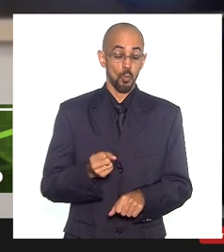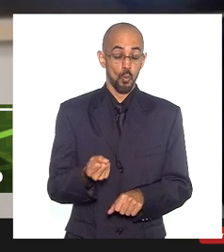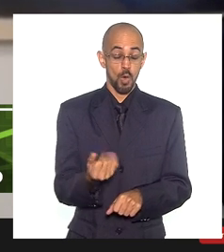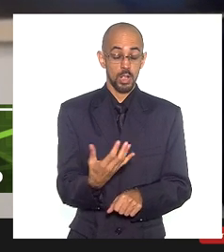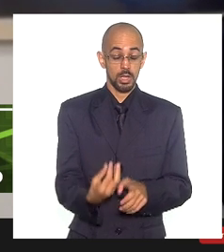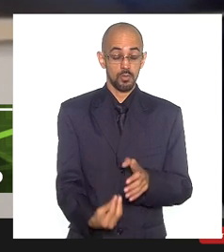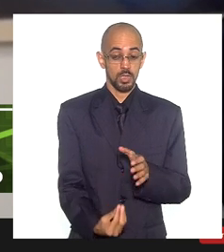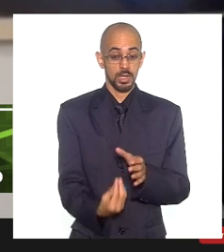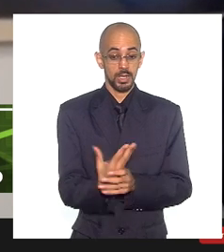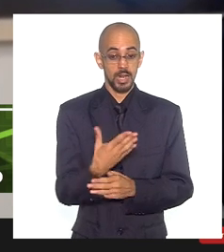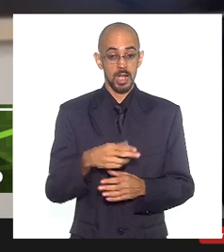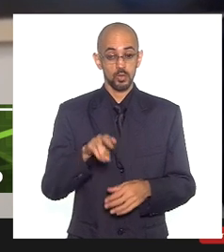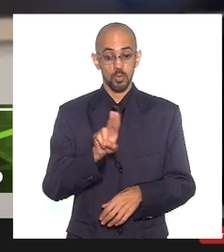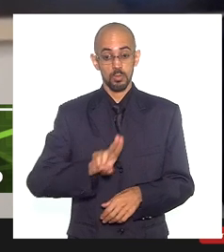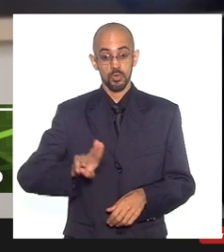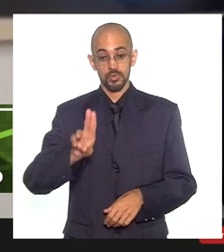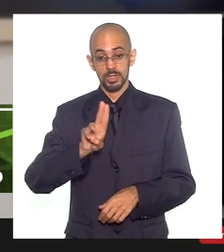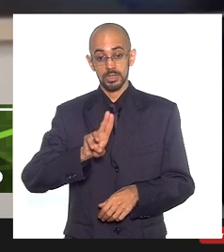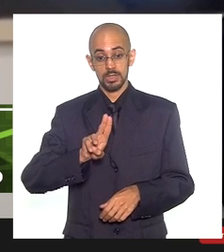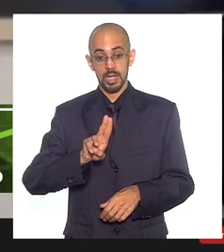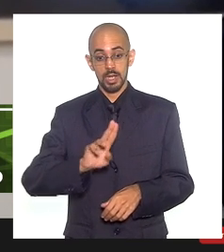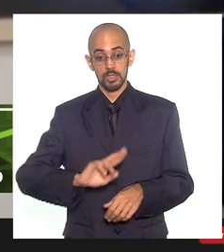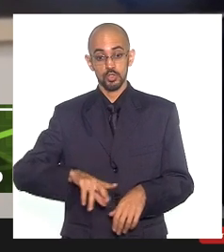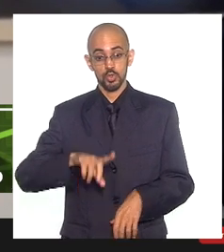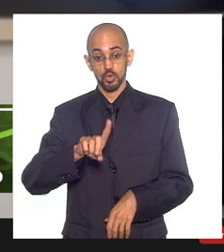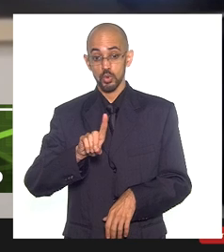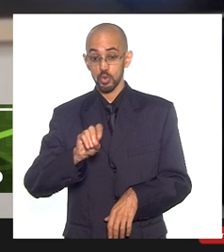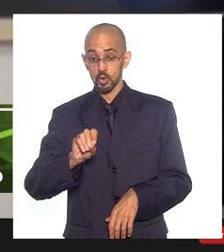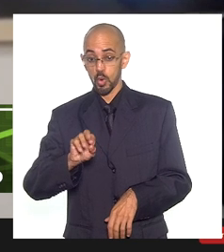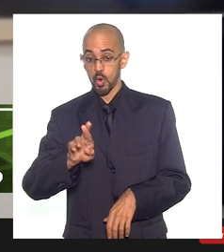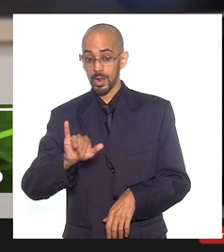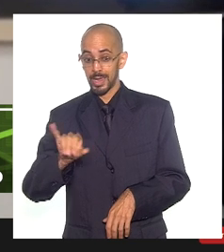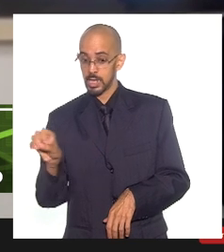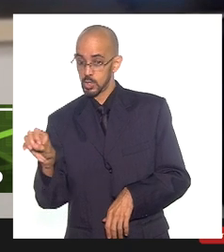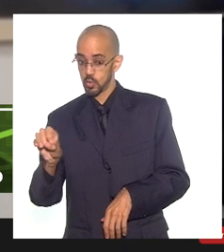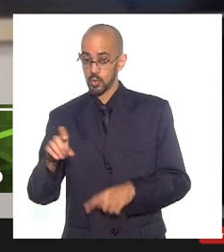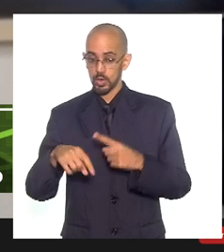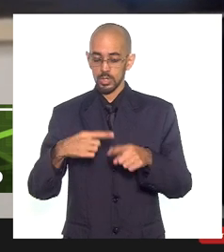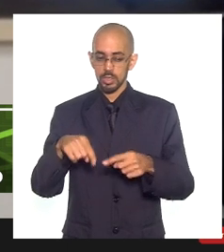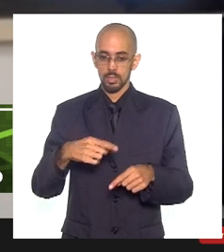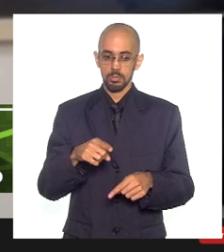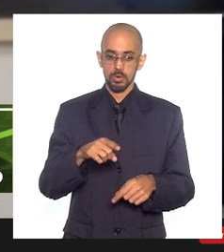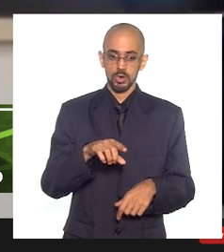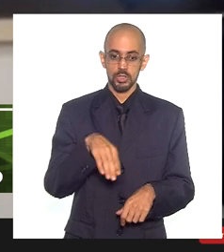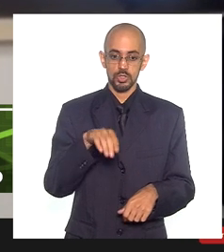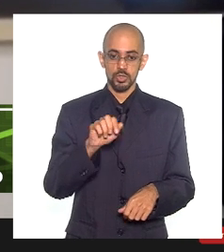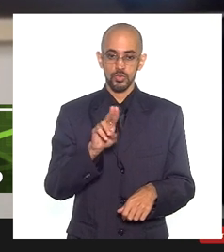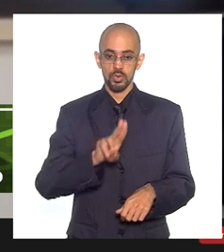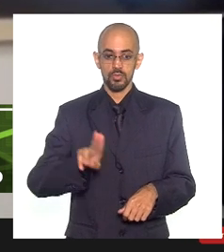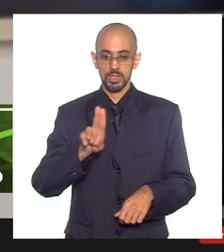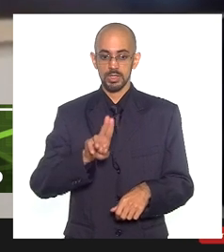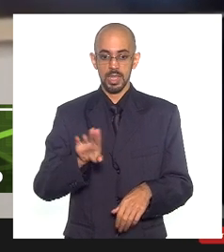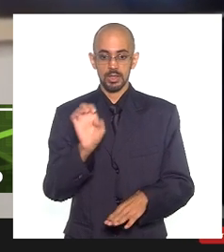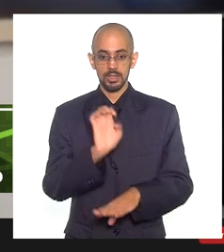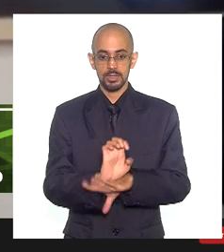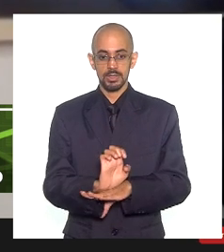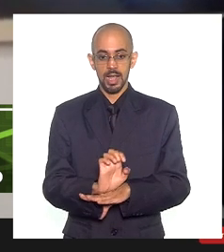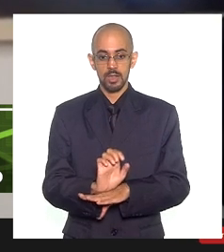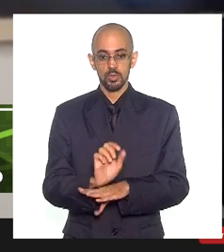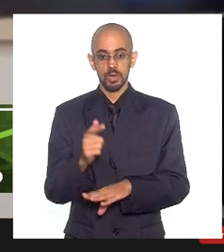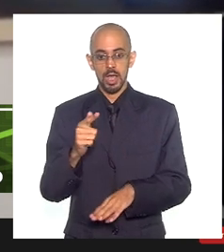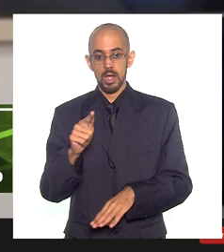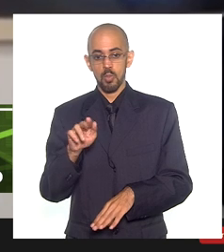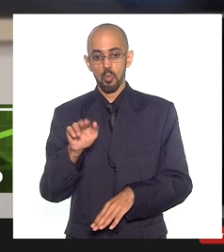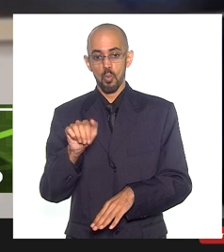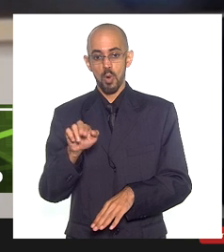primeiro como Universidade do Rio de Janeiro, Universidade do Distrito Federal, Universidade do Estado da Guanabara e, por fim,